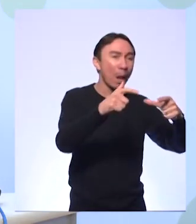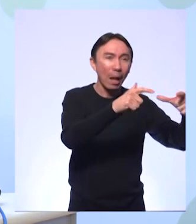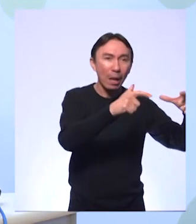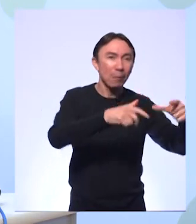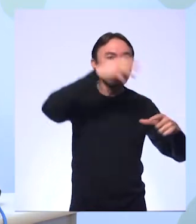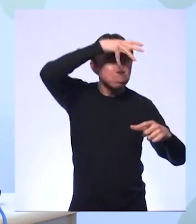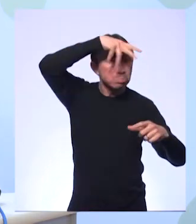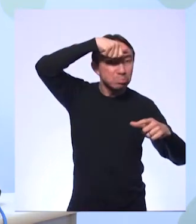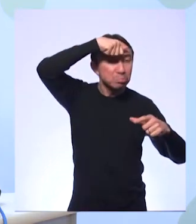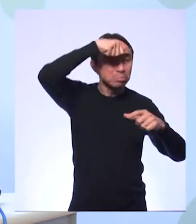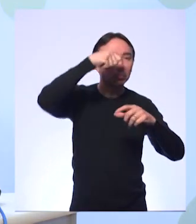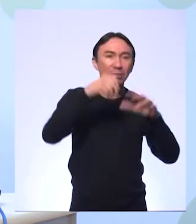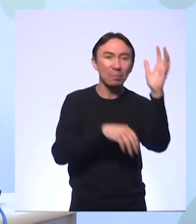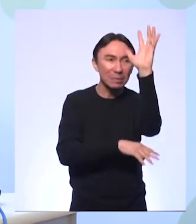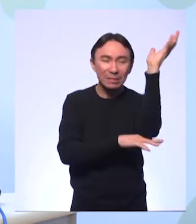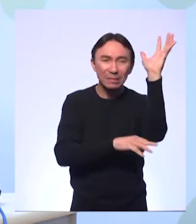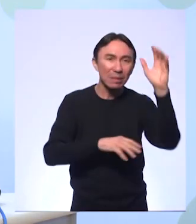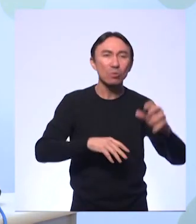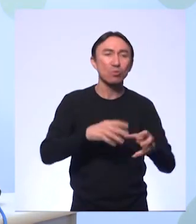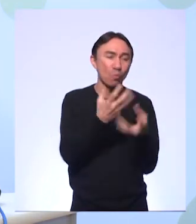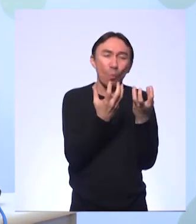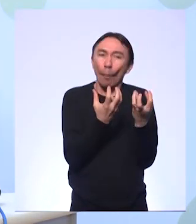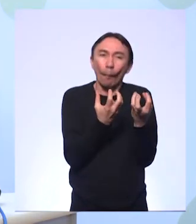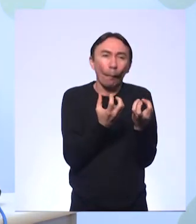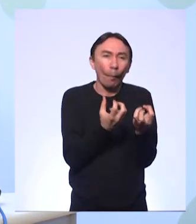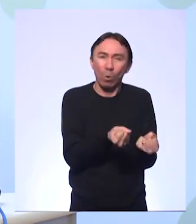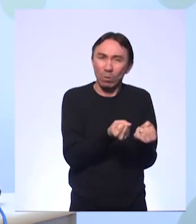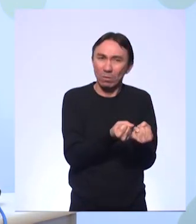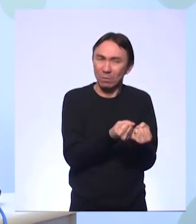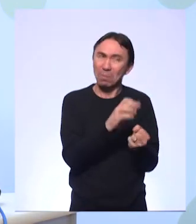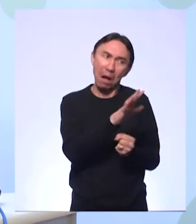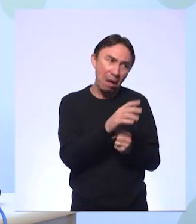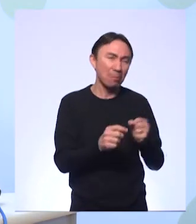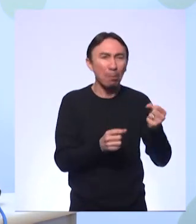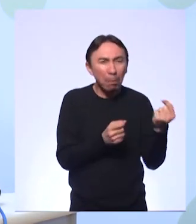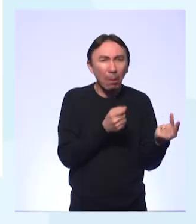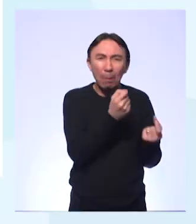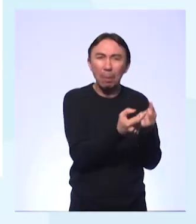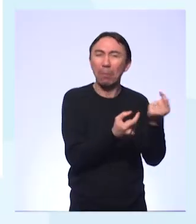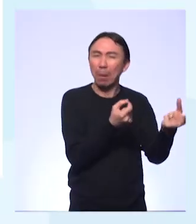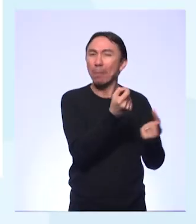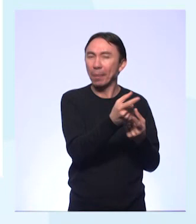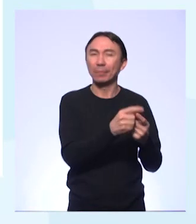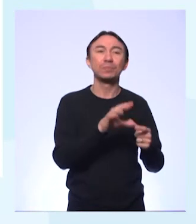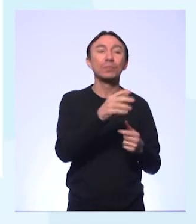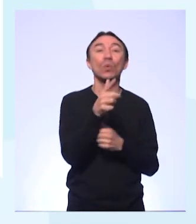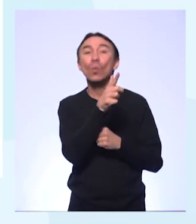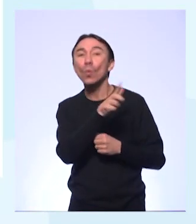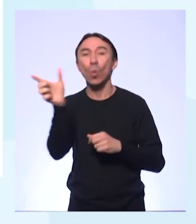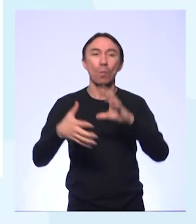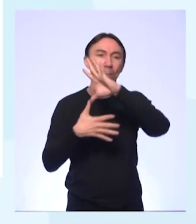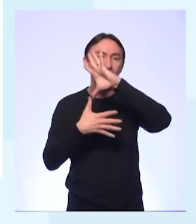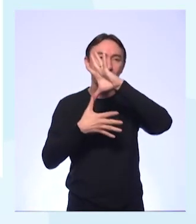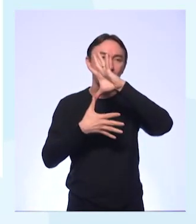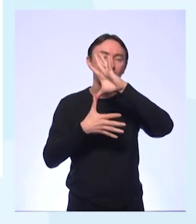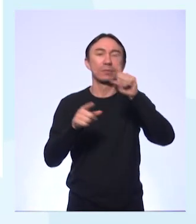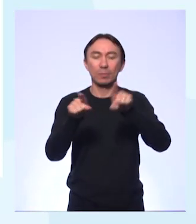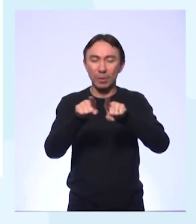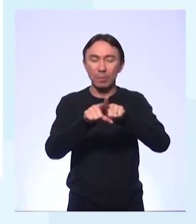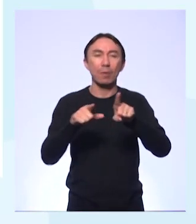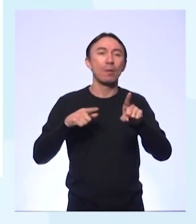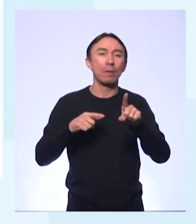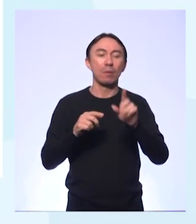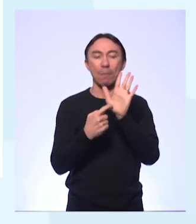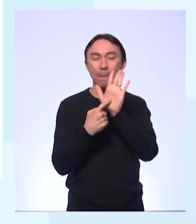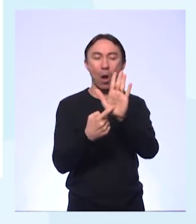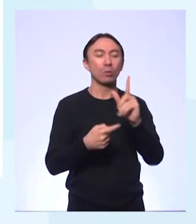regiões pontuais, tudo bem? Agora, o outro mapa, que também mostra a temperatura, é o processo inverso. Nós estamos vendo aí de